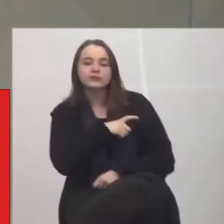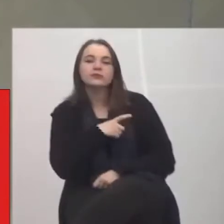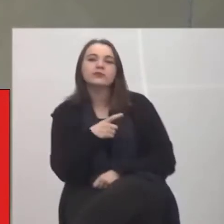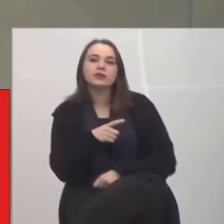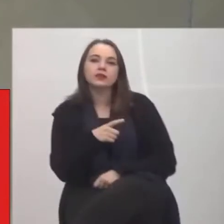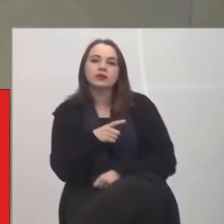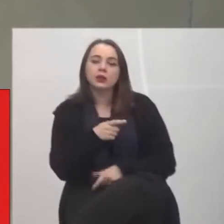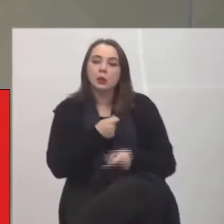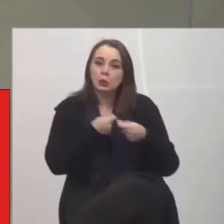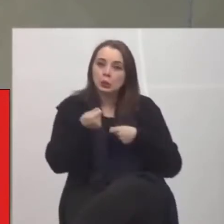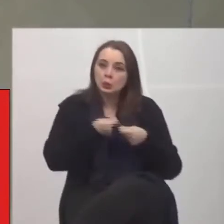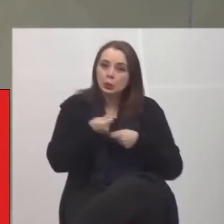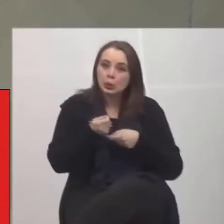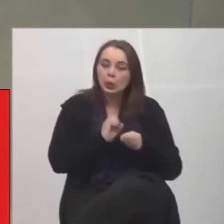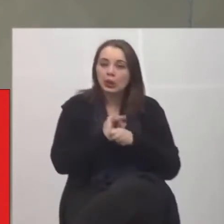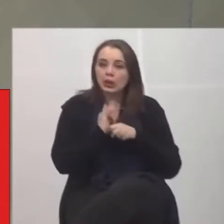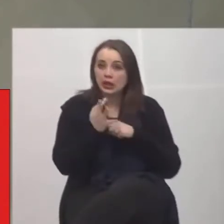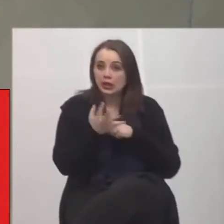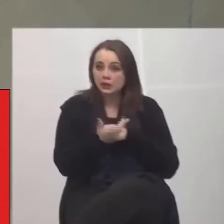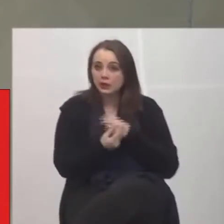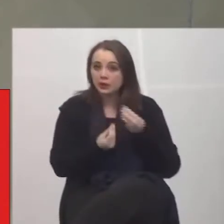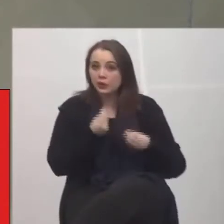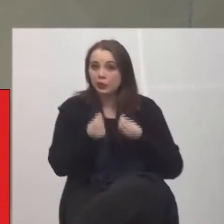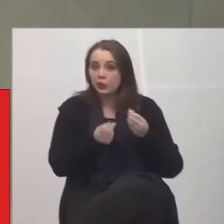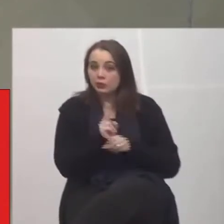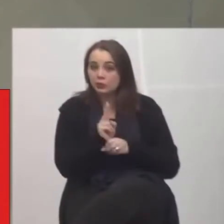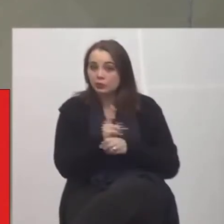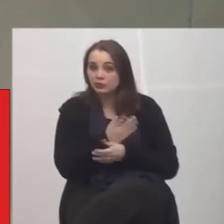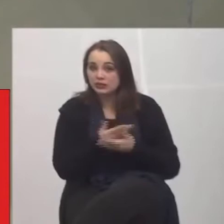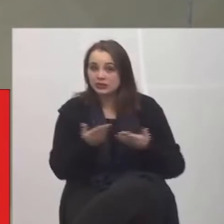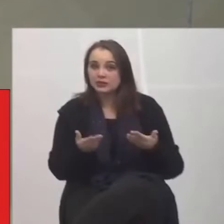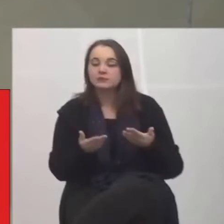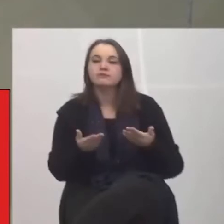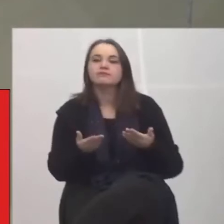ao controle da pandemia, ao seu contingenciamento,